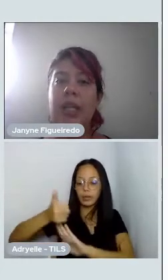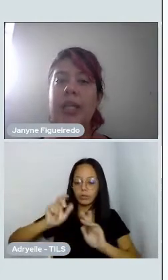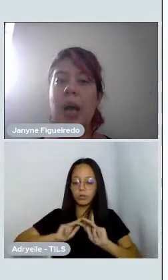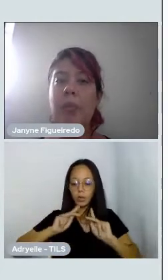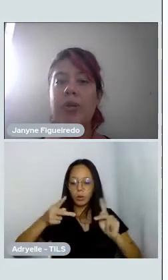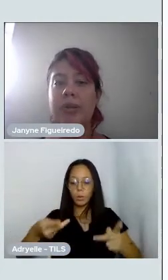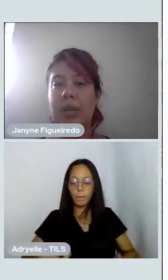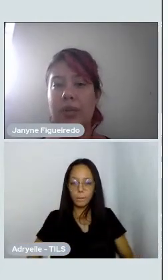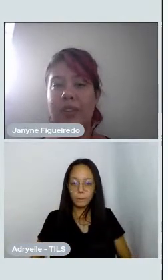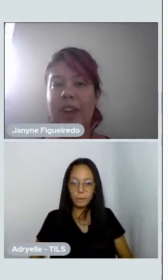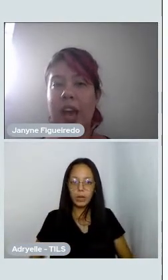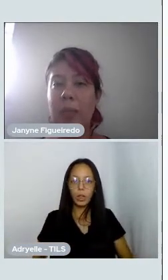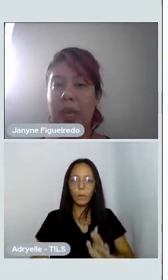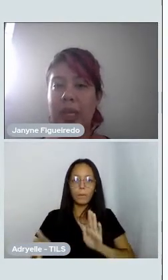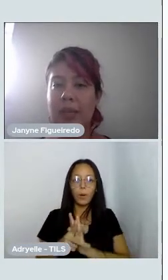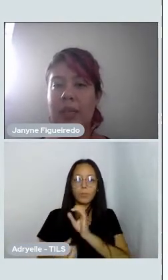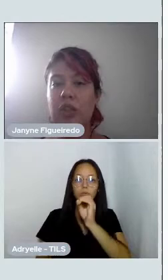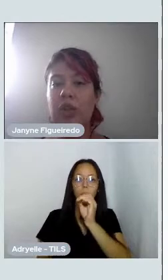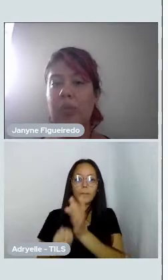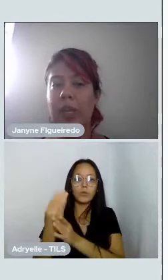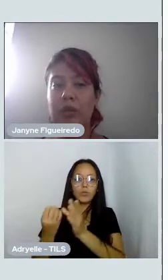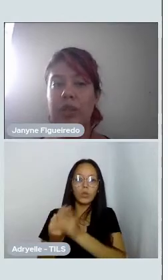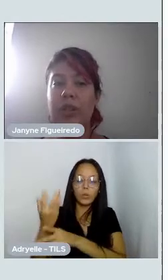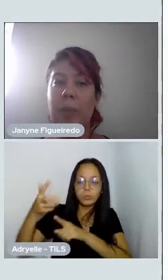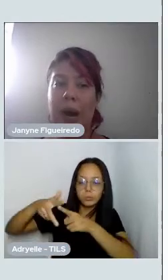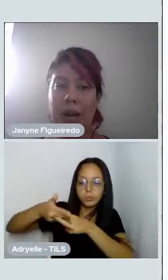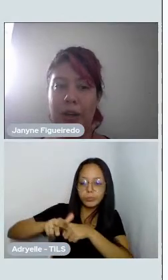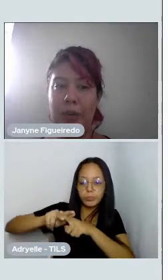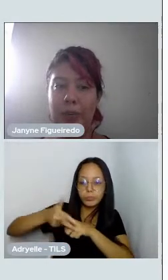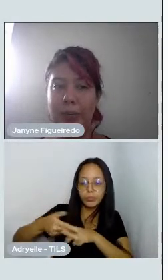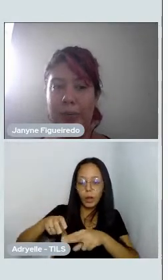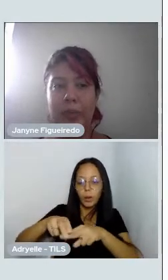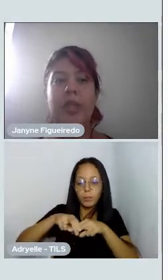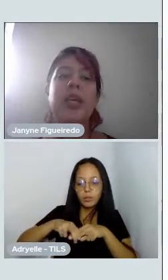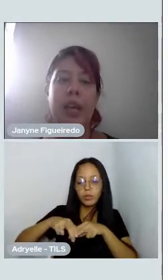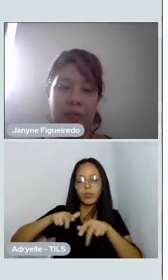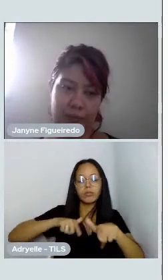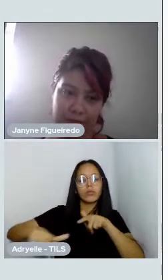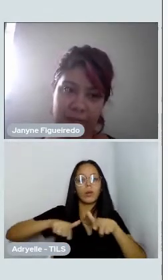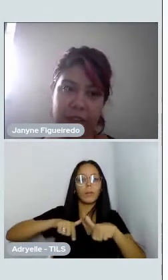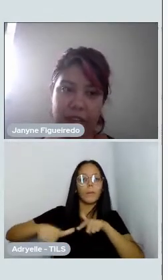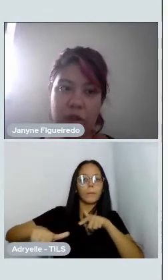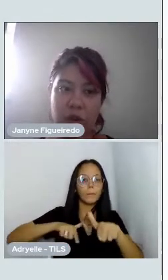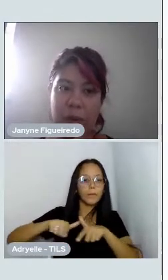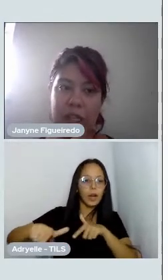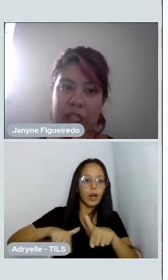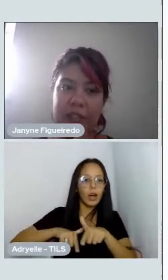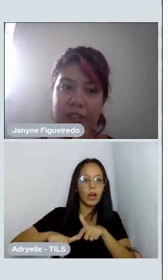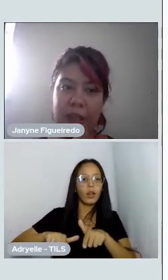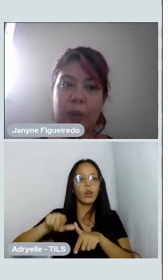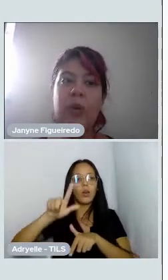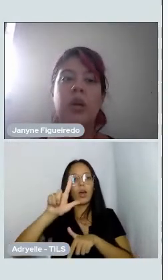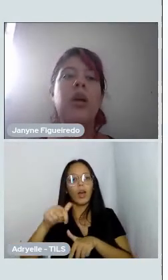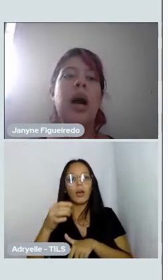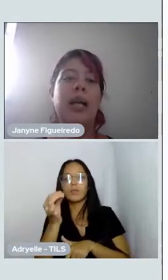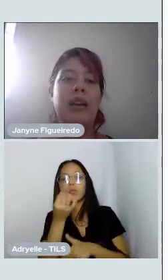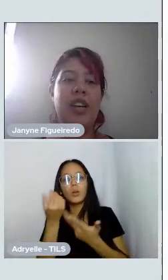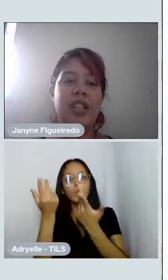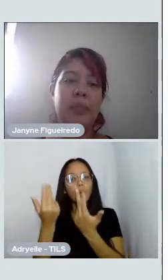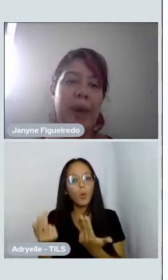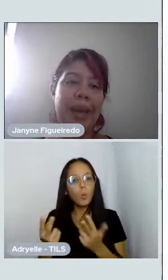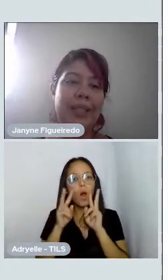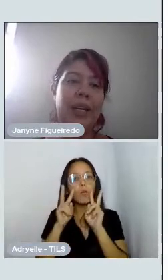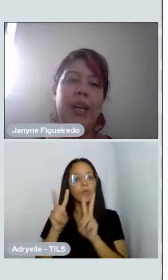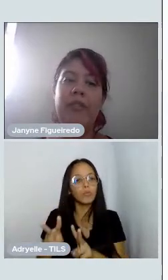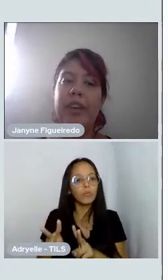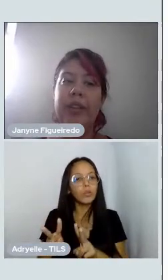humanos na produção de ferramentas e instrumentos de trabalho, que eram feitos, como a gente viu,